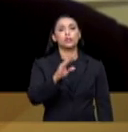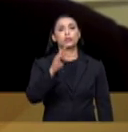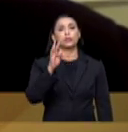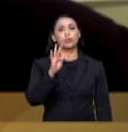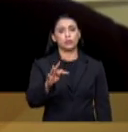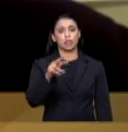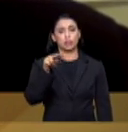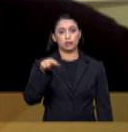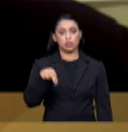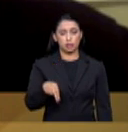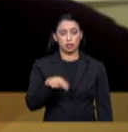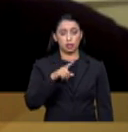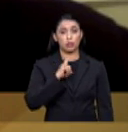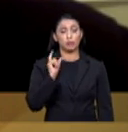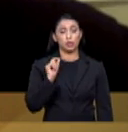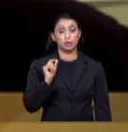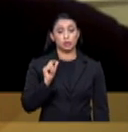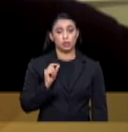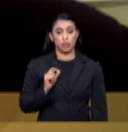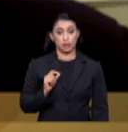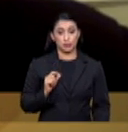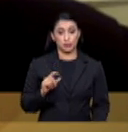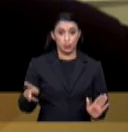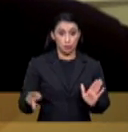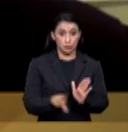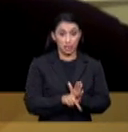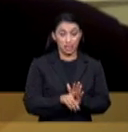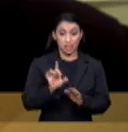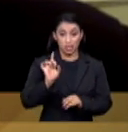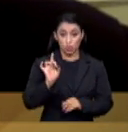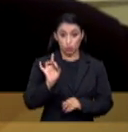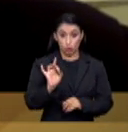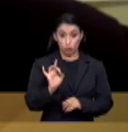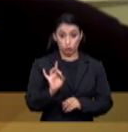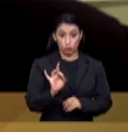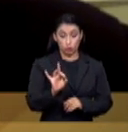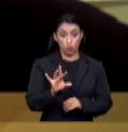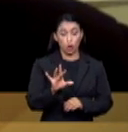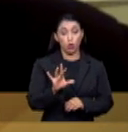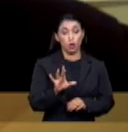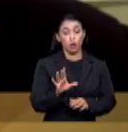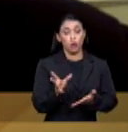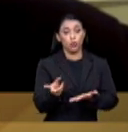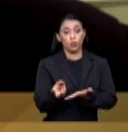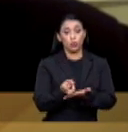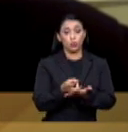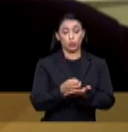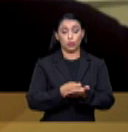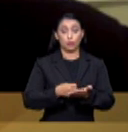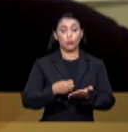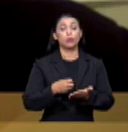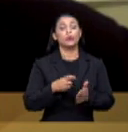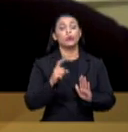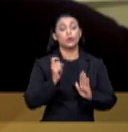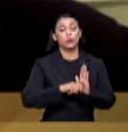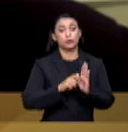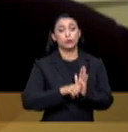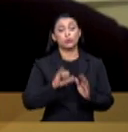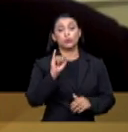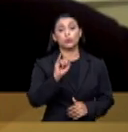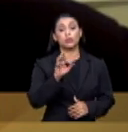leva à conclusão que pertence aos estados apenas o produto da arrecadação do imposto de